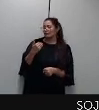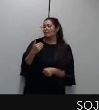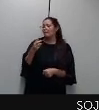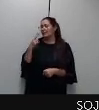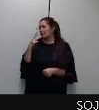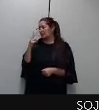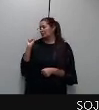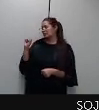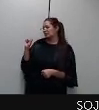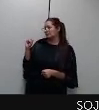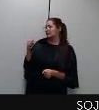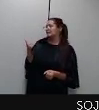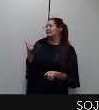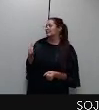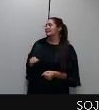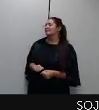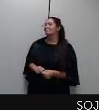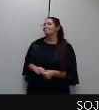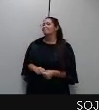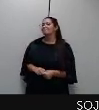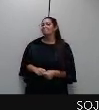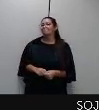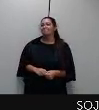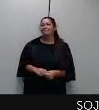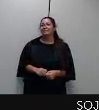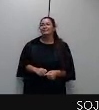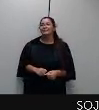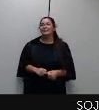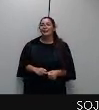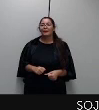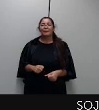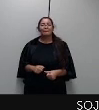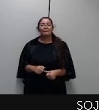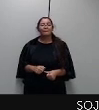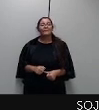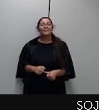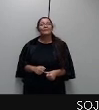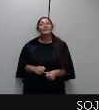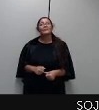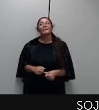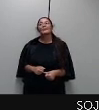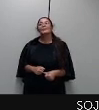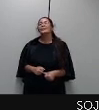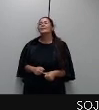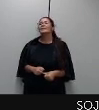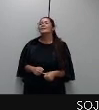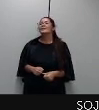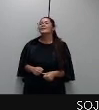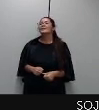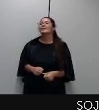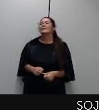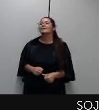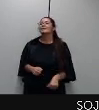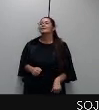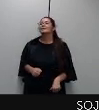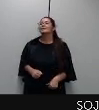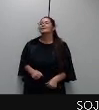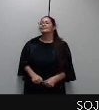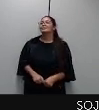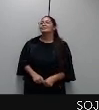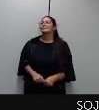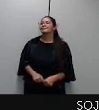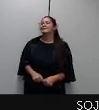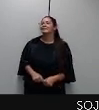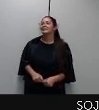não posso lhe afirmar ou eu penso presidente quer saber sobre desculpado eu